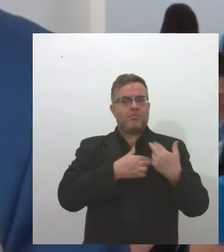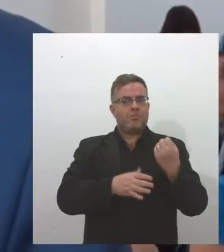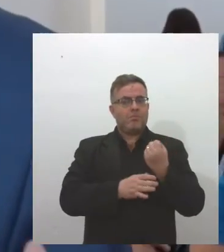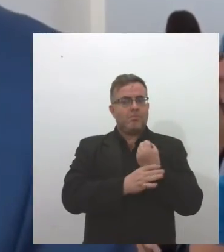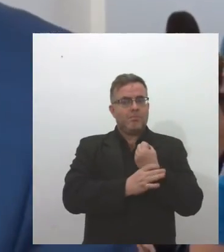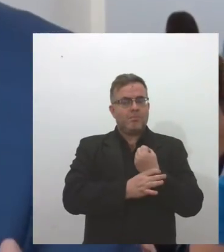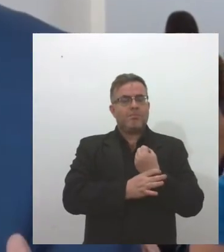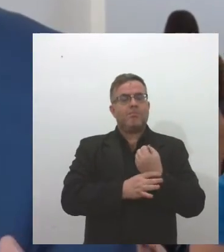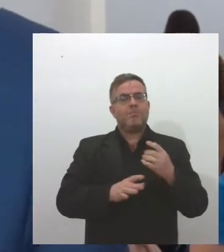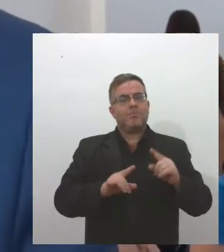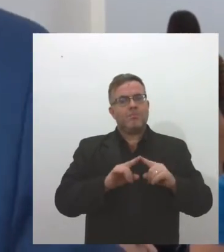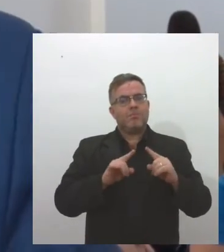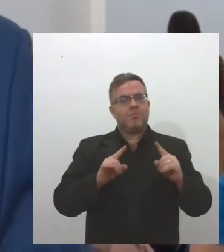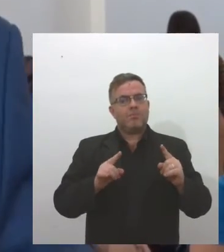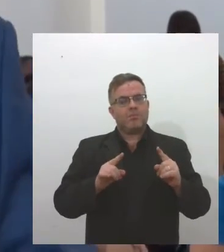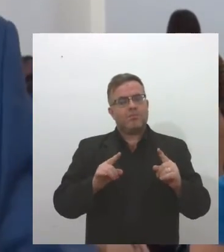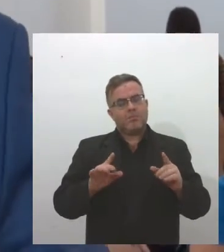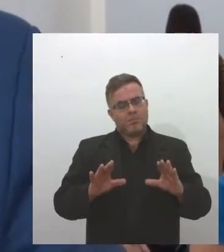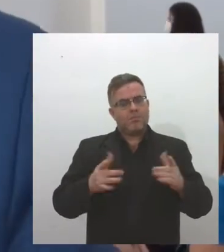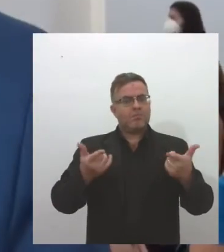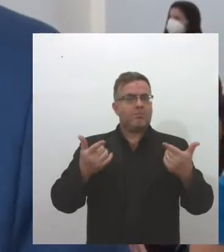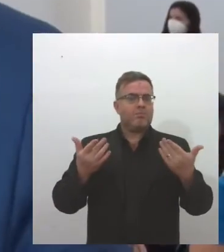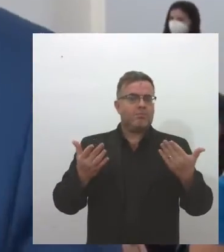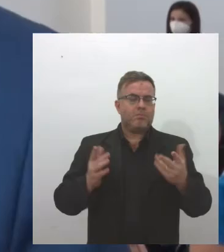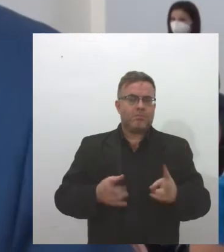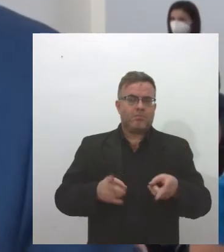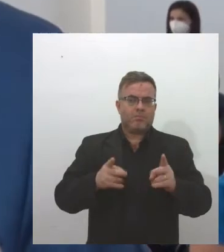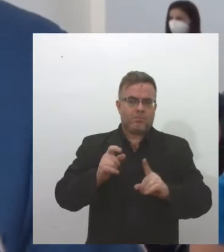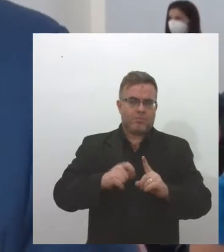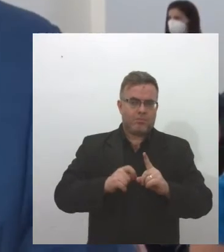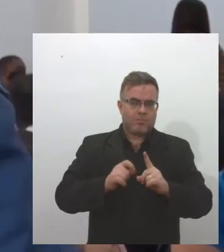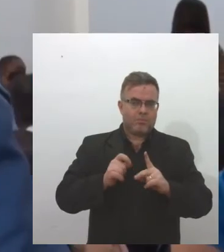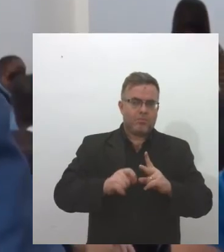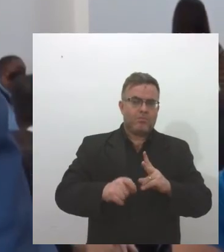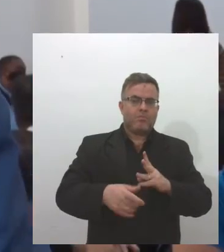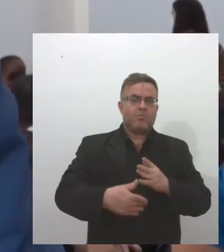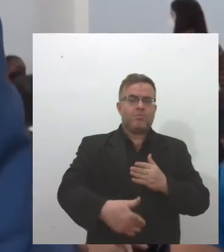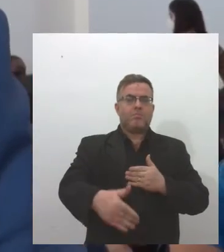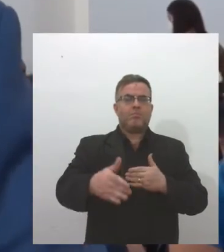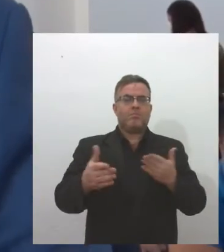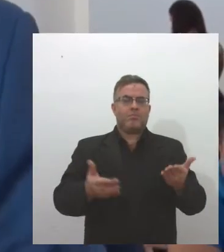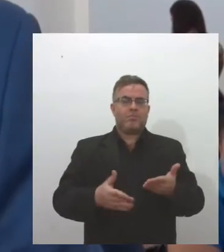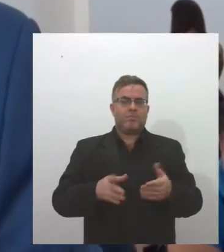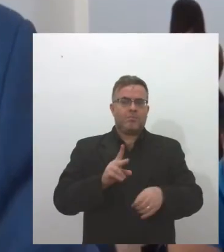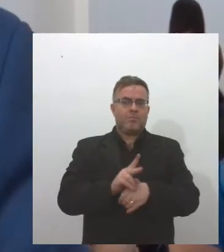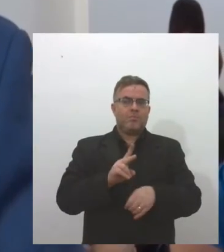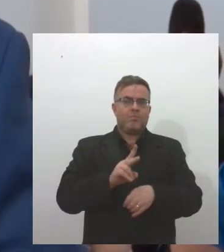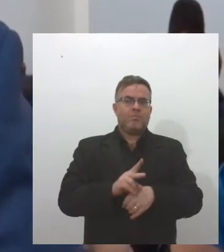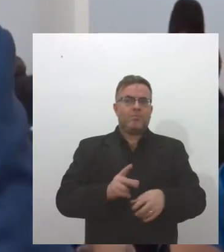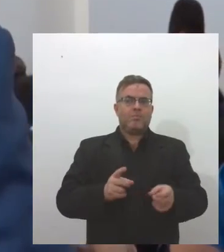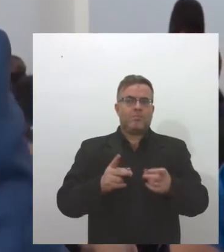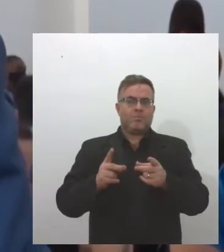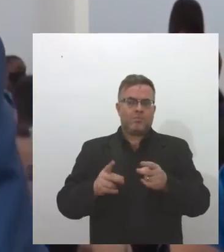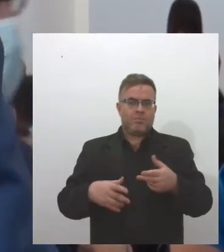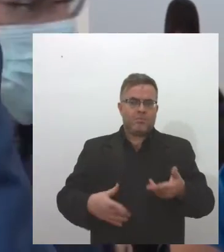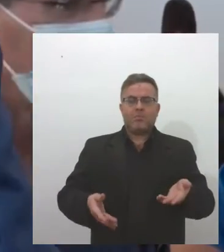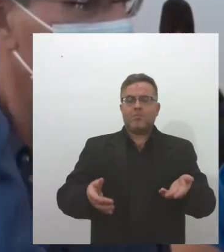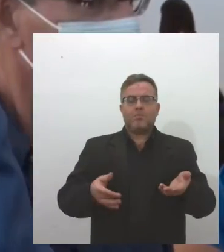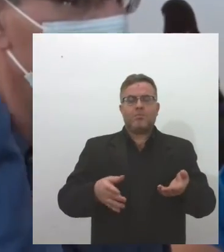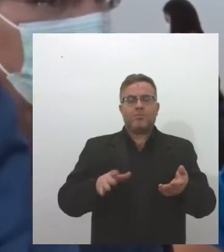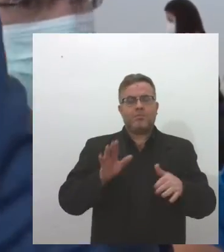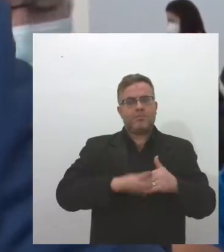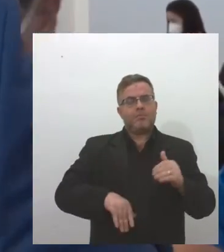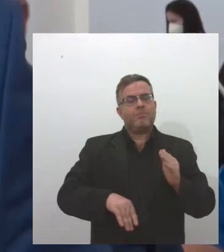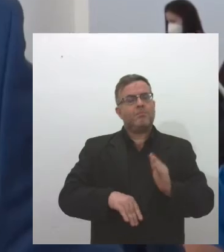planejamento contínuo e propositivo dos próximos meses. O setor precisa muito disso. Manter o setor de eventos forte e pujante é dar